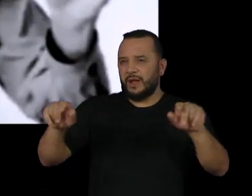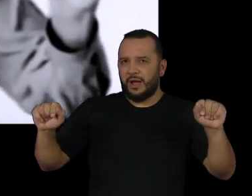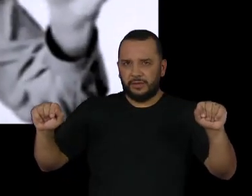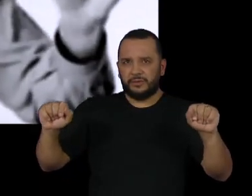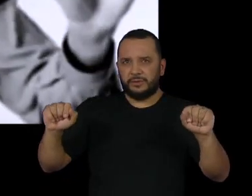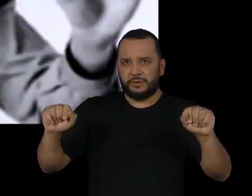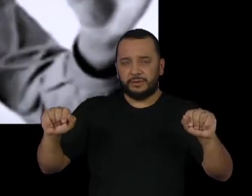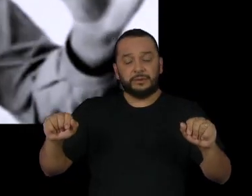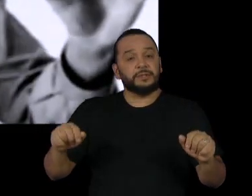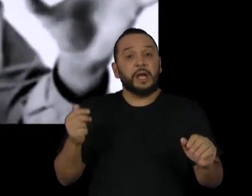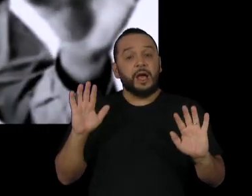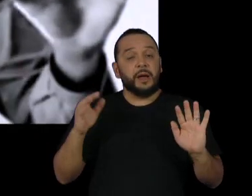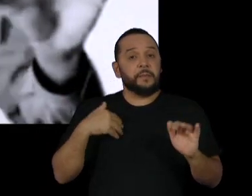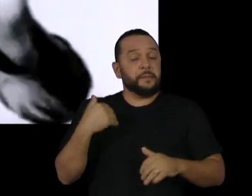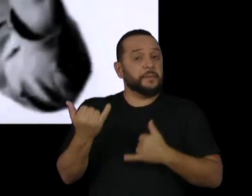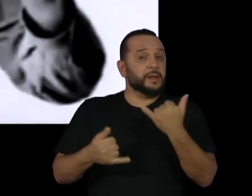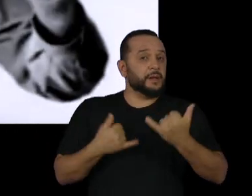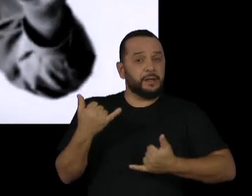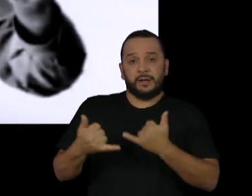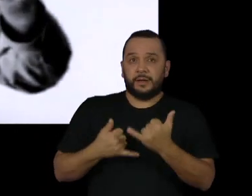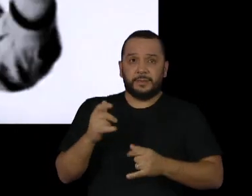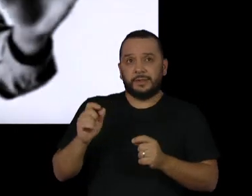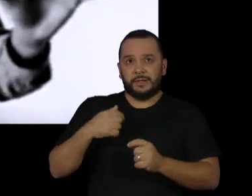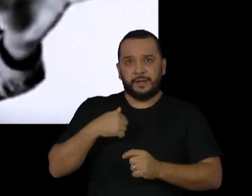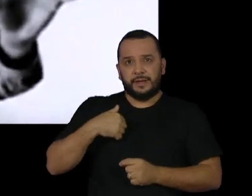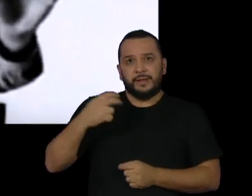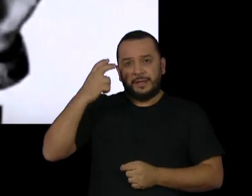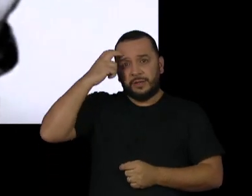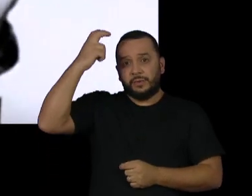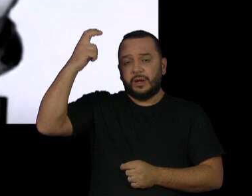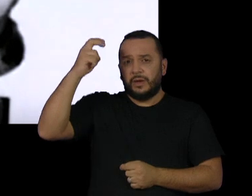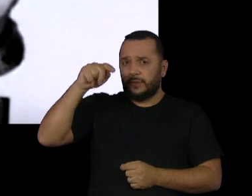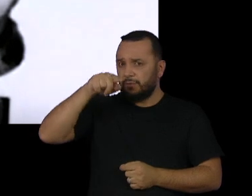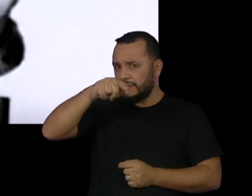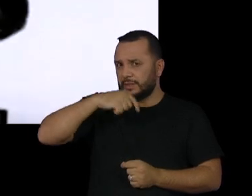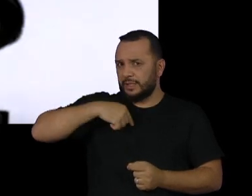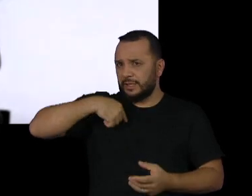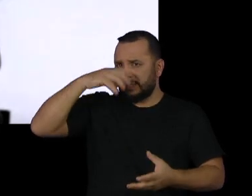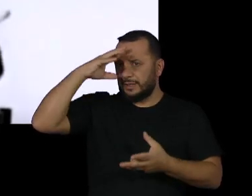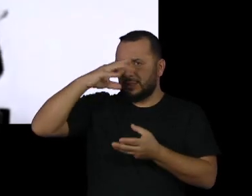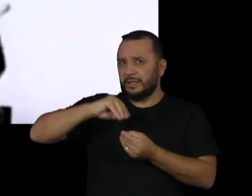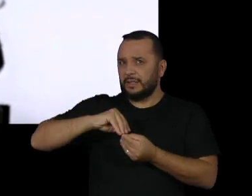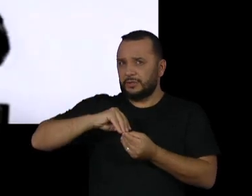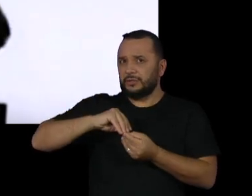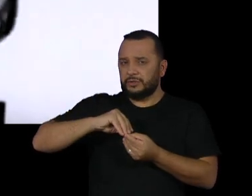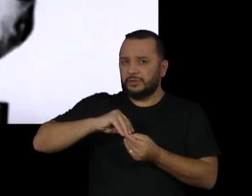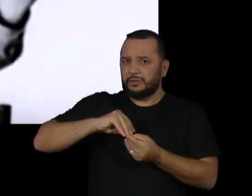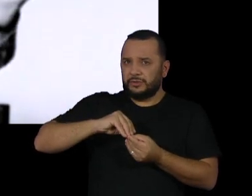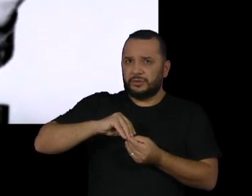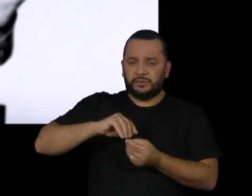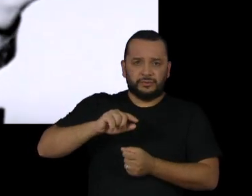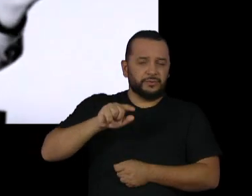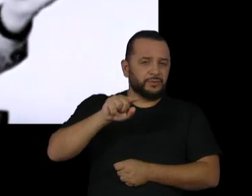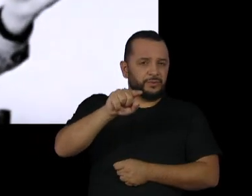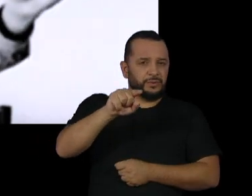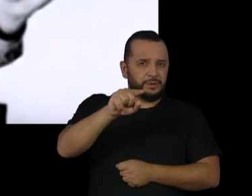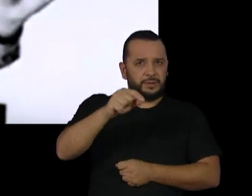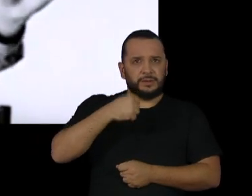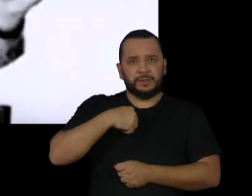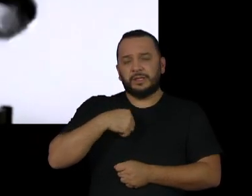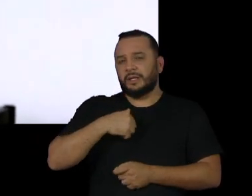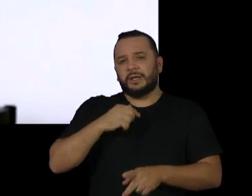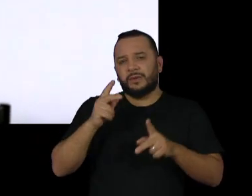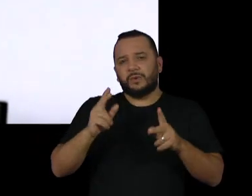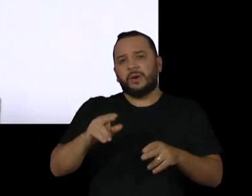e intelectual. Um jovem da moda, você entende? Tipo James Bond com o cérebro de João